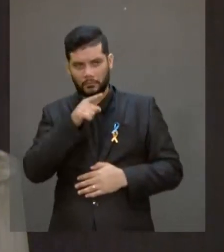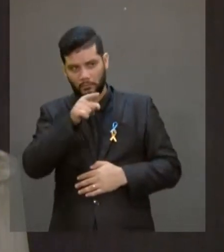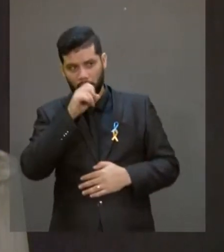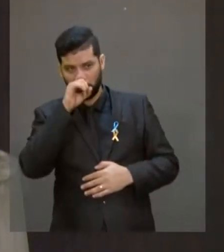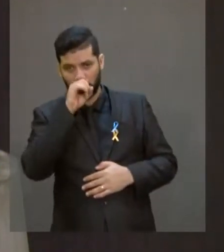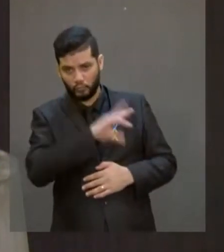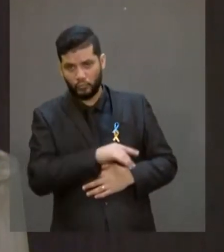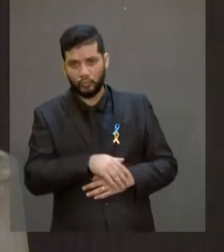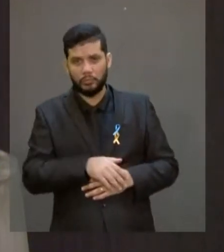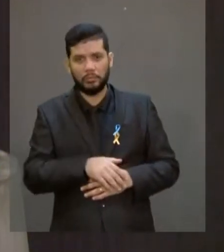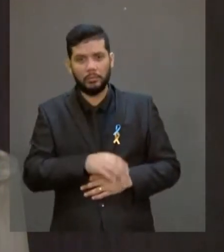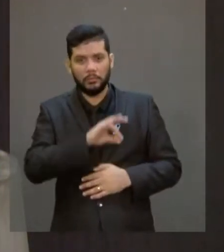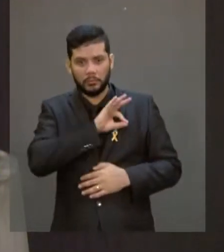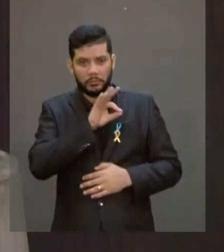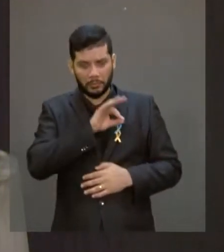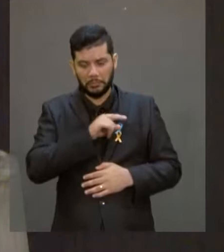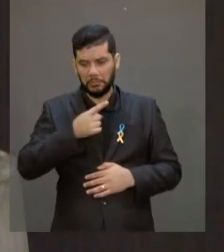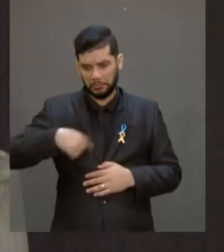sua comunidade.